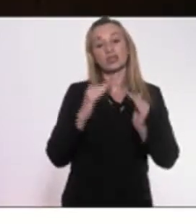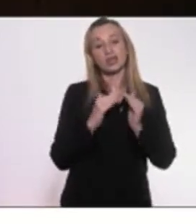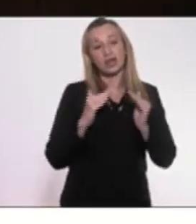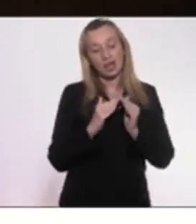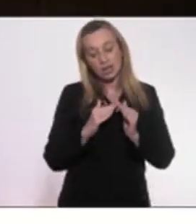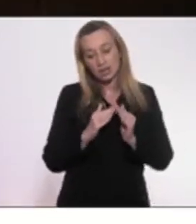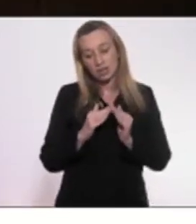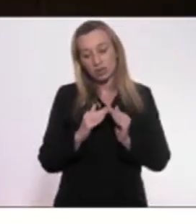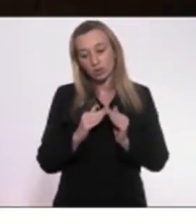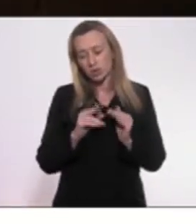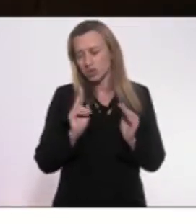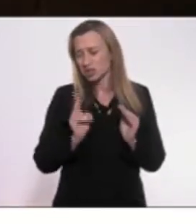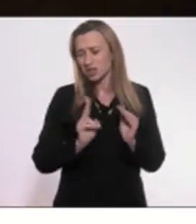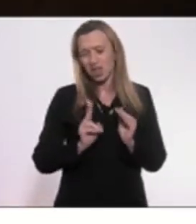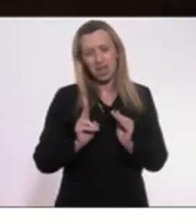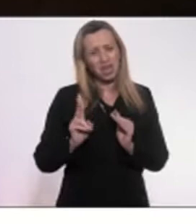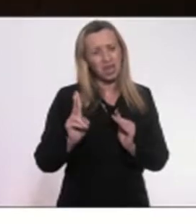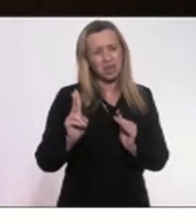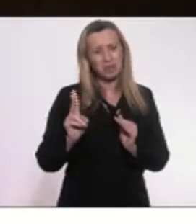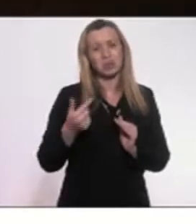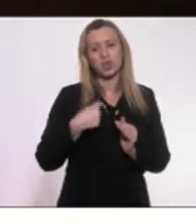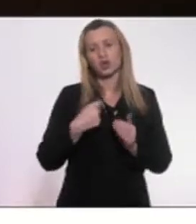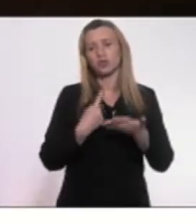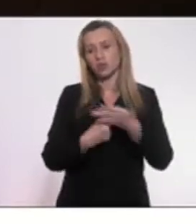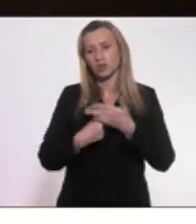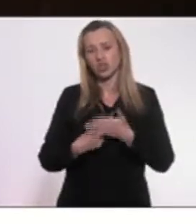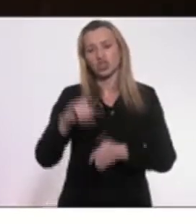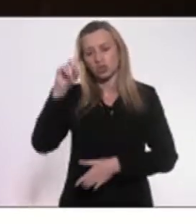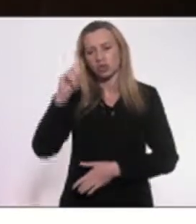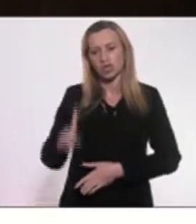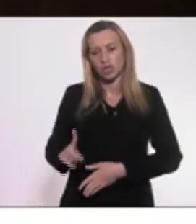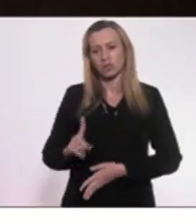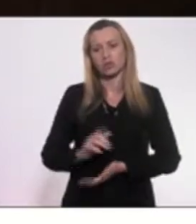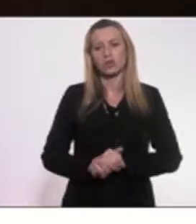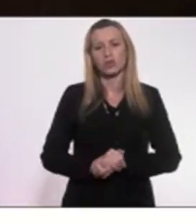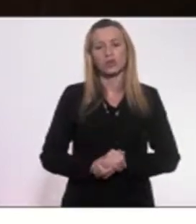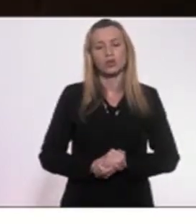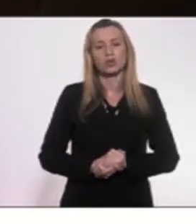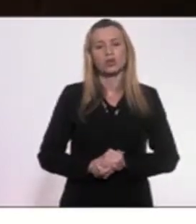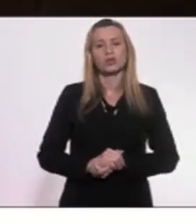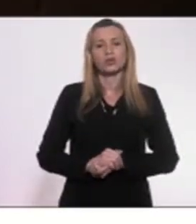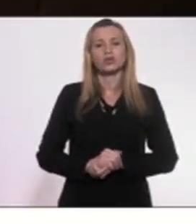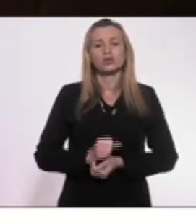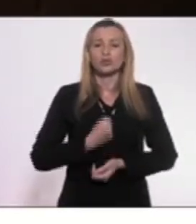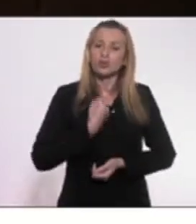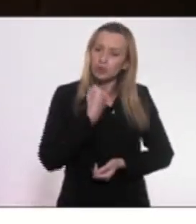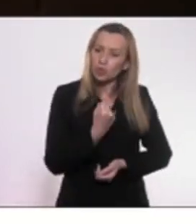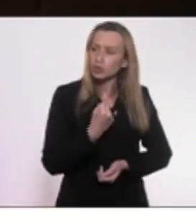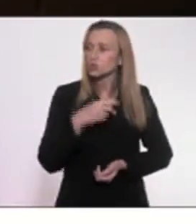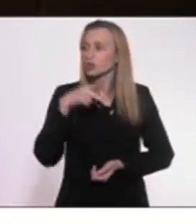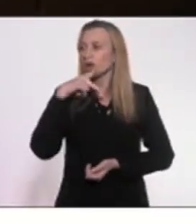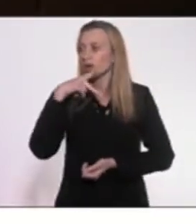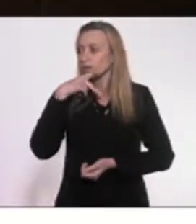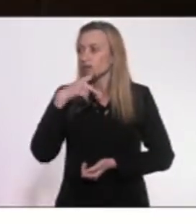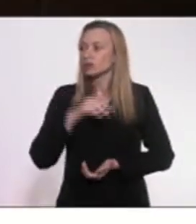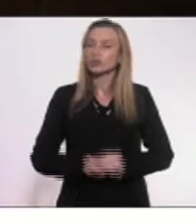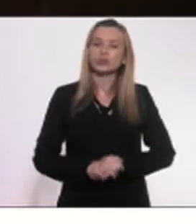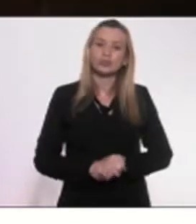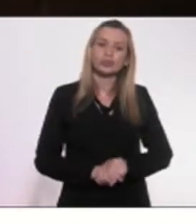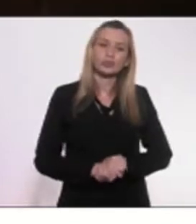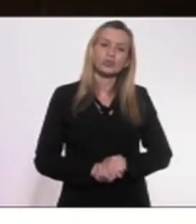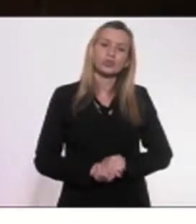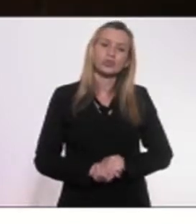serei sempre um grande defensor do direito, do reforço desse parlamento, também tão combalido